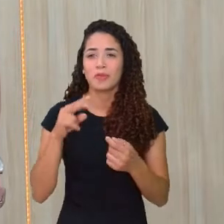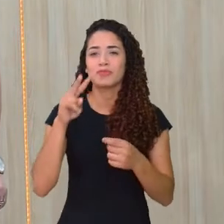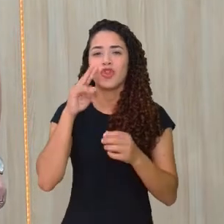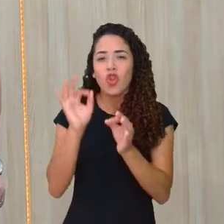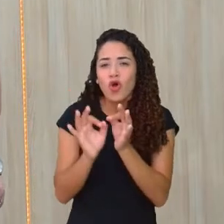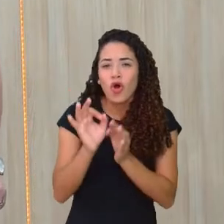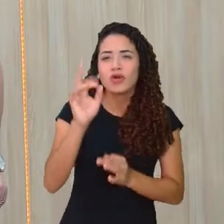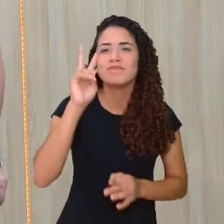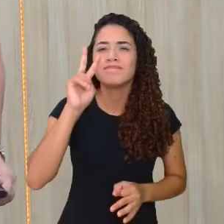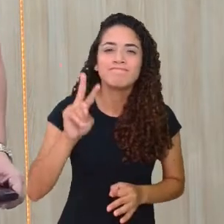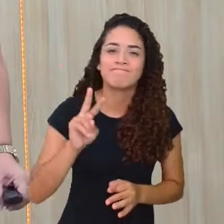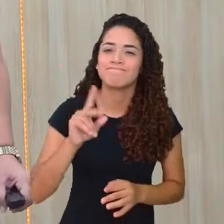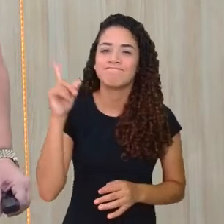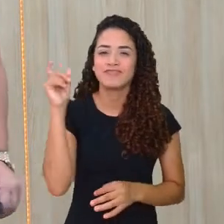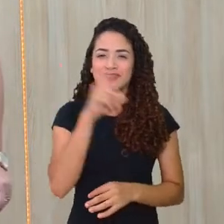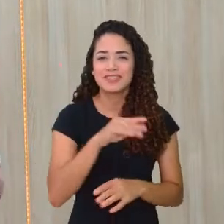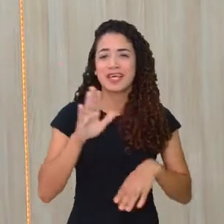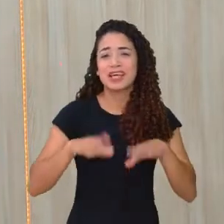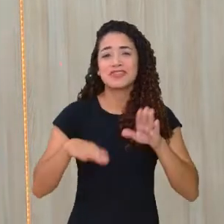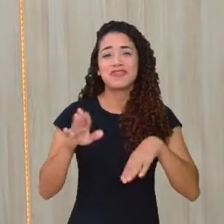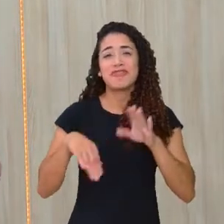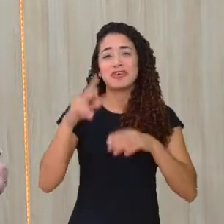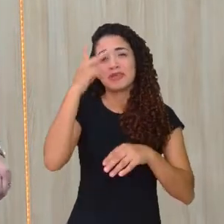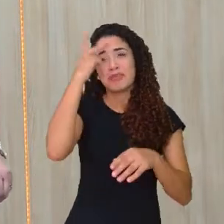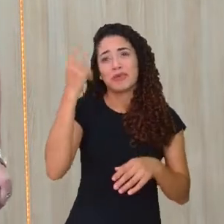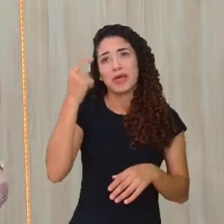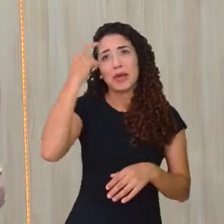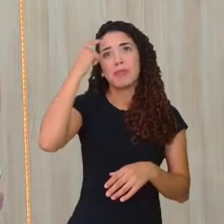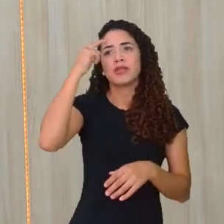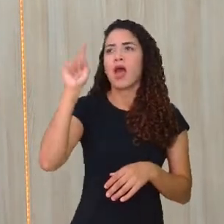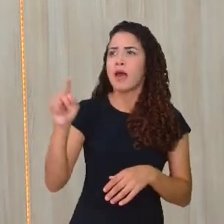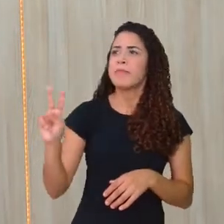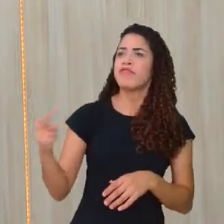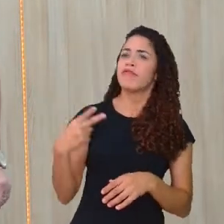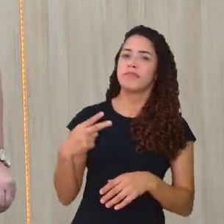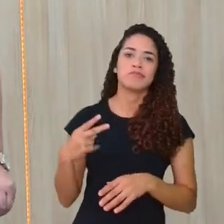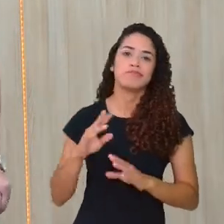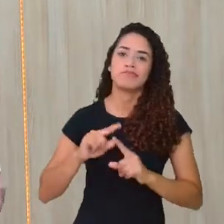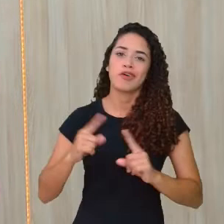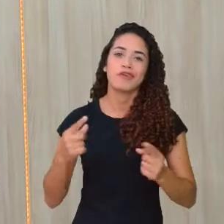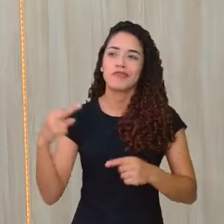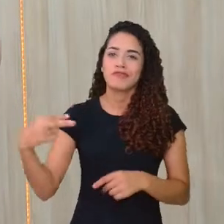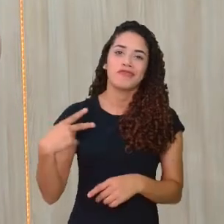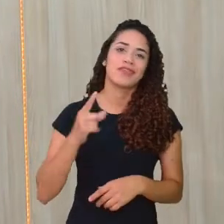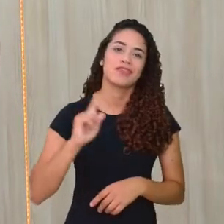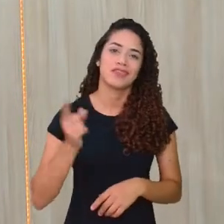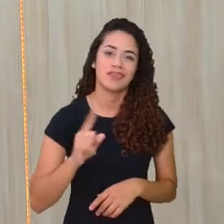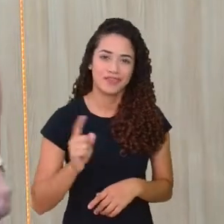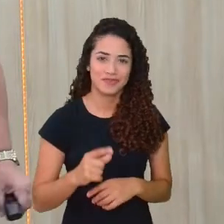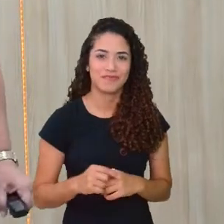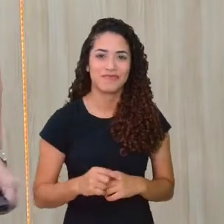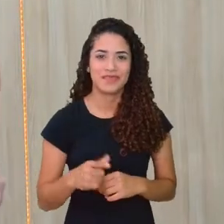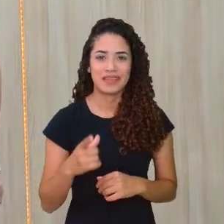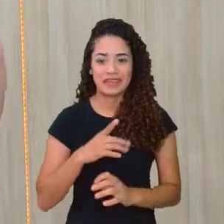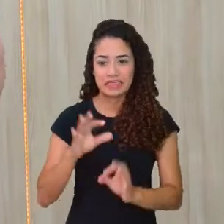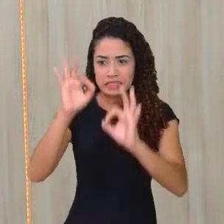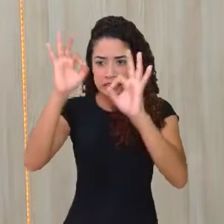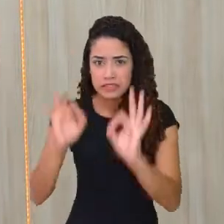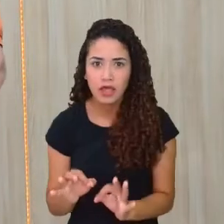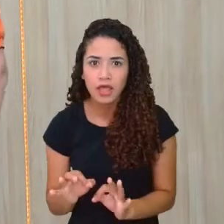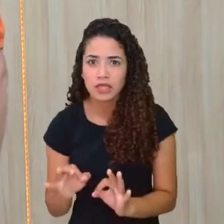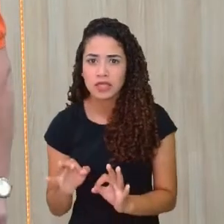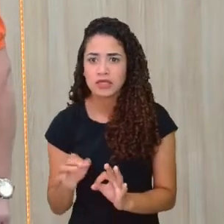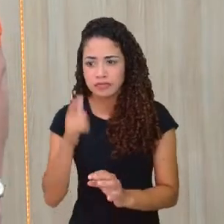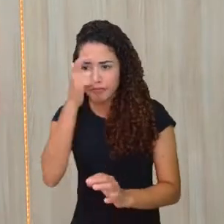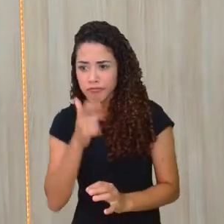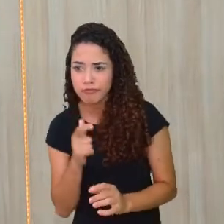acontece isso, né? Da gente pensar que a pessoa viu a gente, mas ela não viu. E, às vezes, quando vê turvo. Então, nem tem certeza que somos nós. Então,